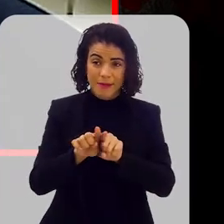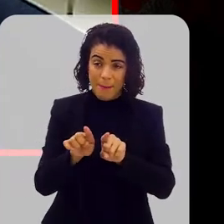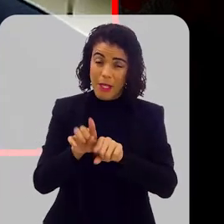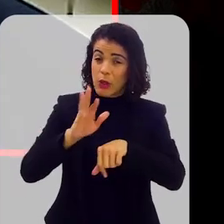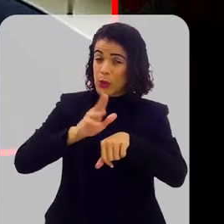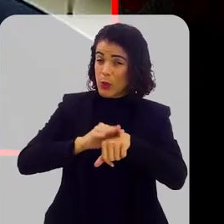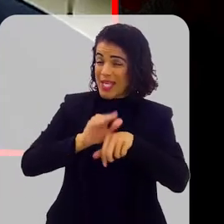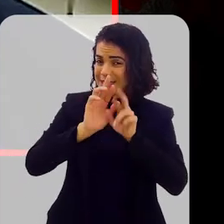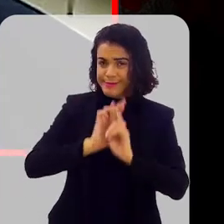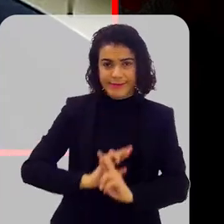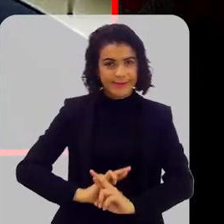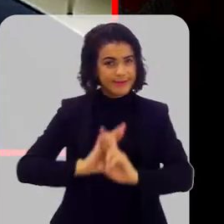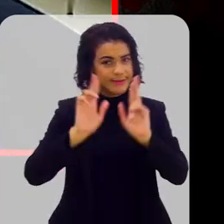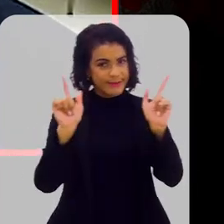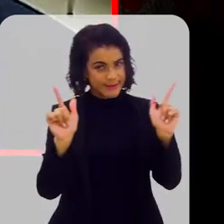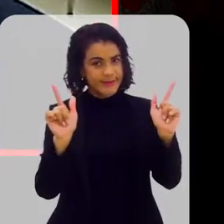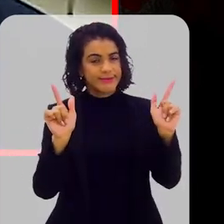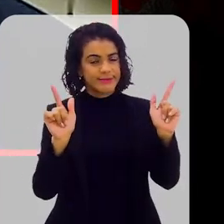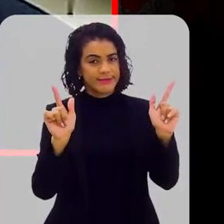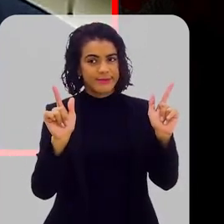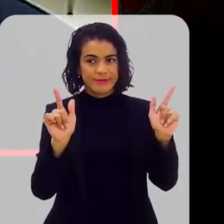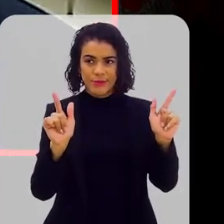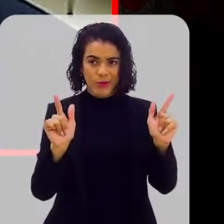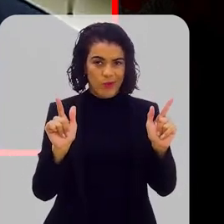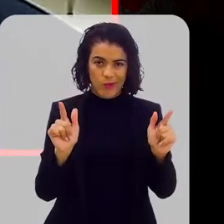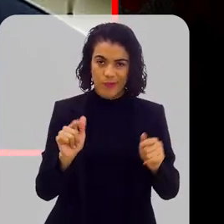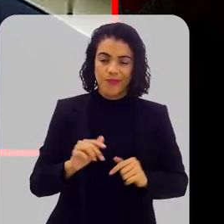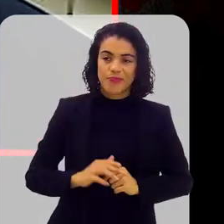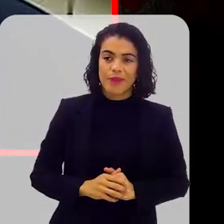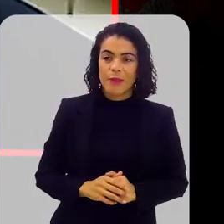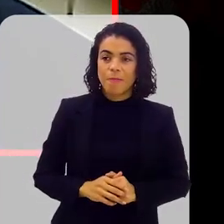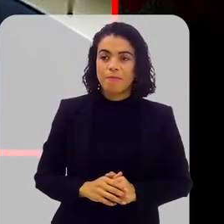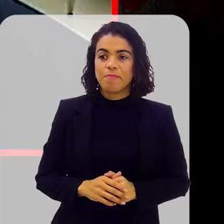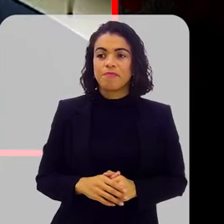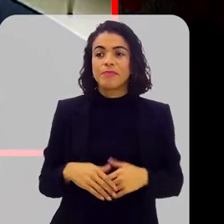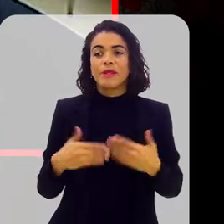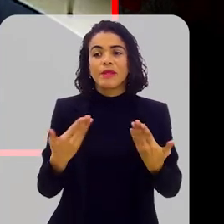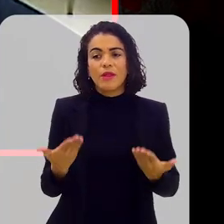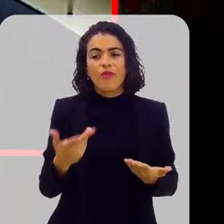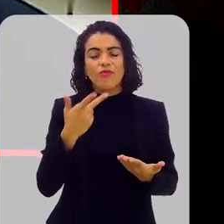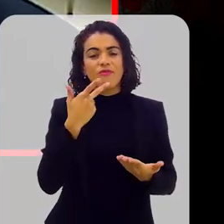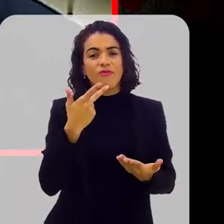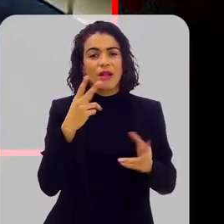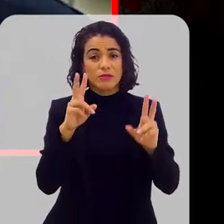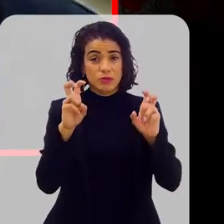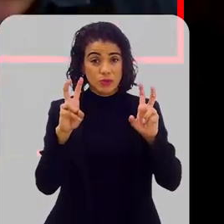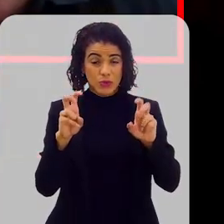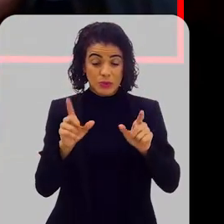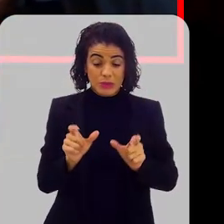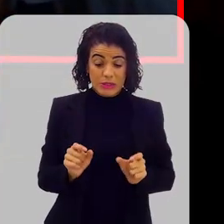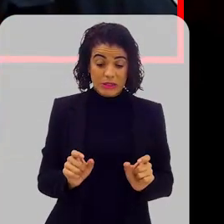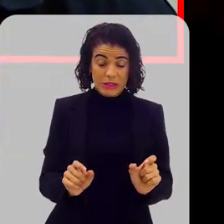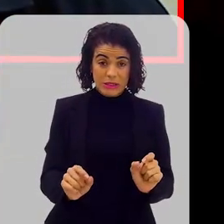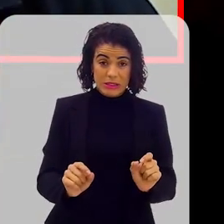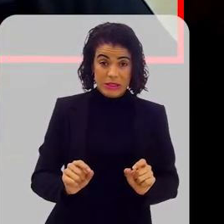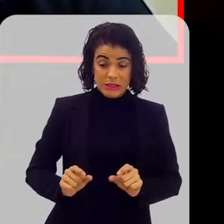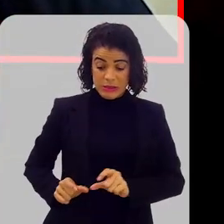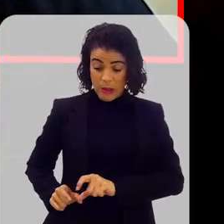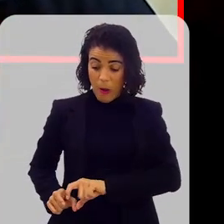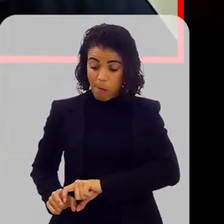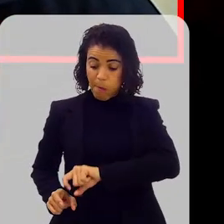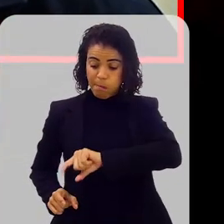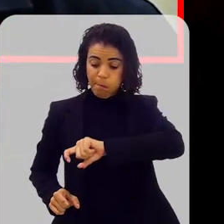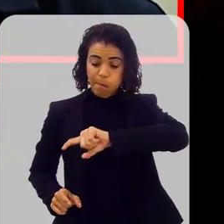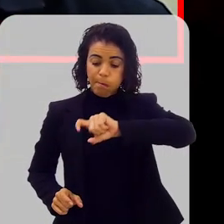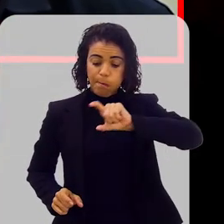entendeu? São patologias completamente. Não é a mesma coisa do adenocarcinoma. Quando a gente fala de câncer de